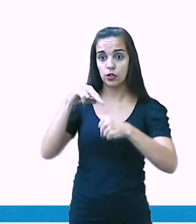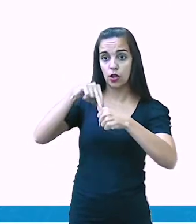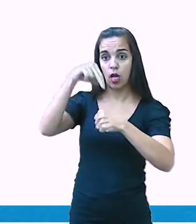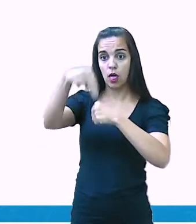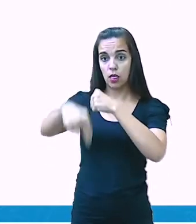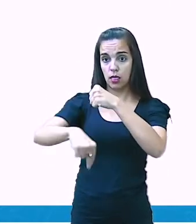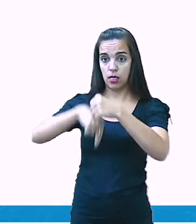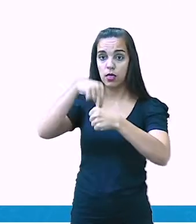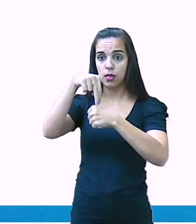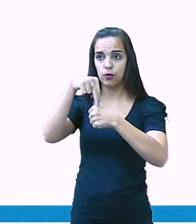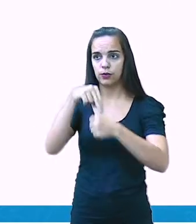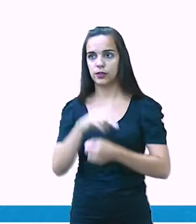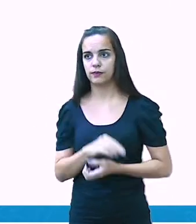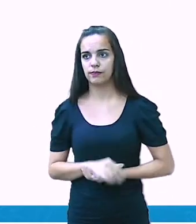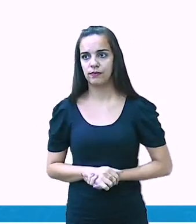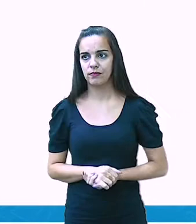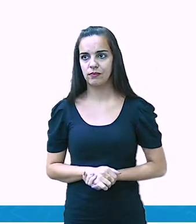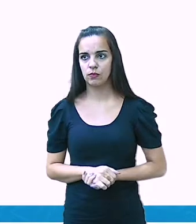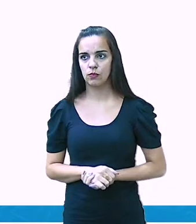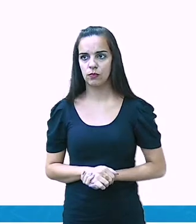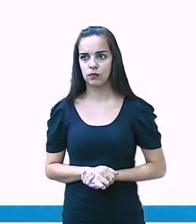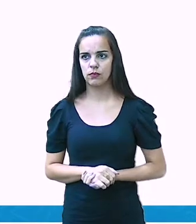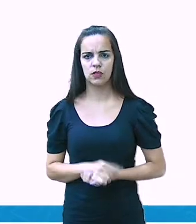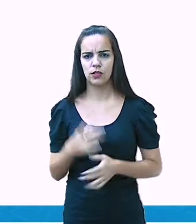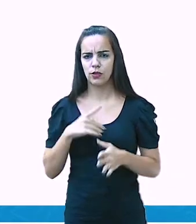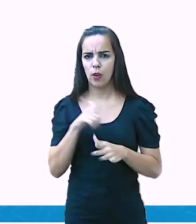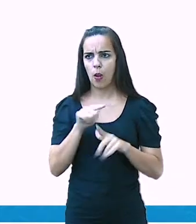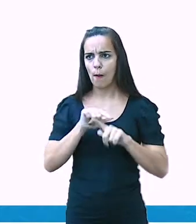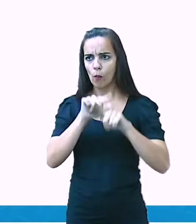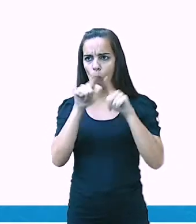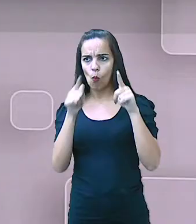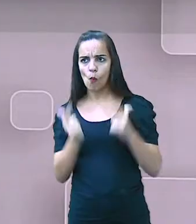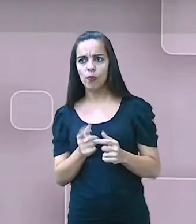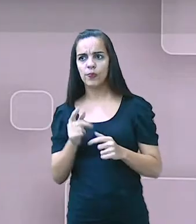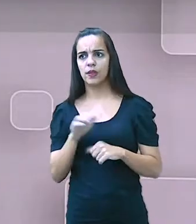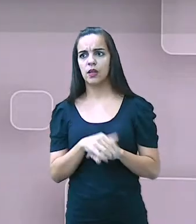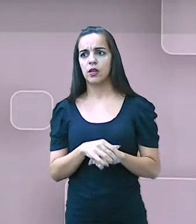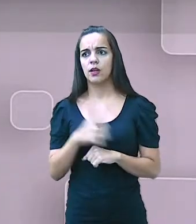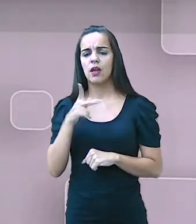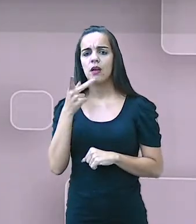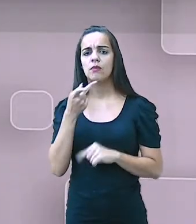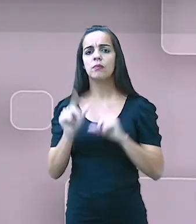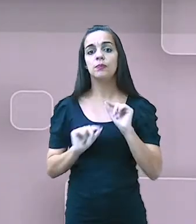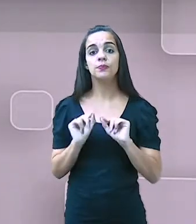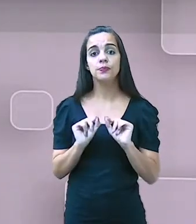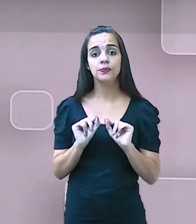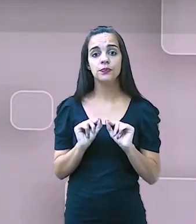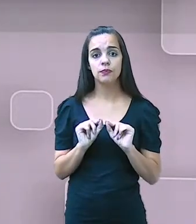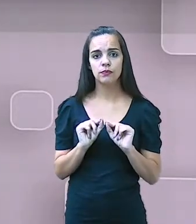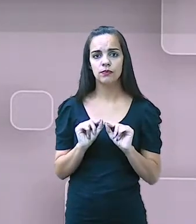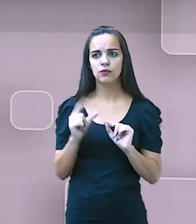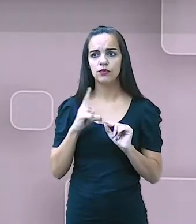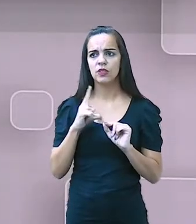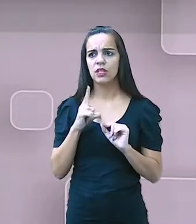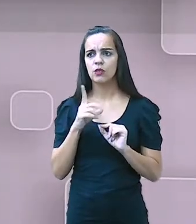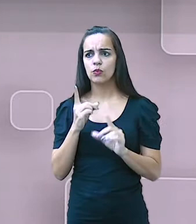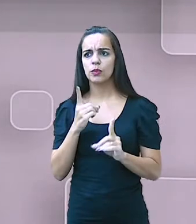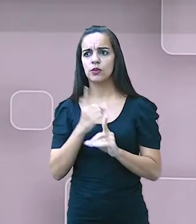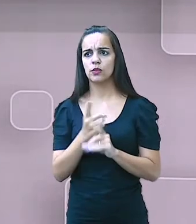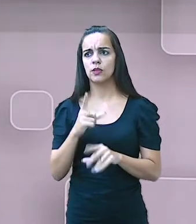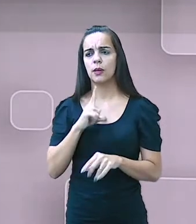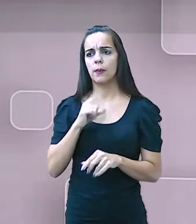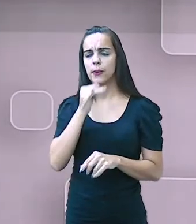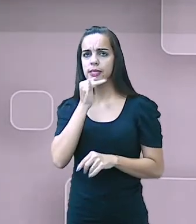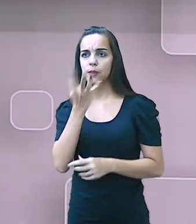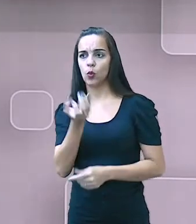Bom, o que garante esta neutralidade do átomo? É exatamente a igualdade entre o número